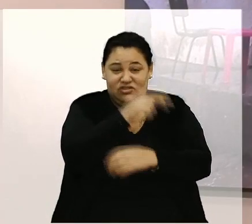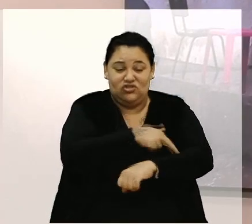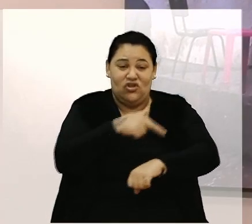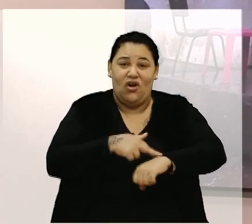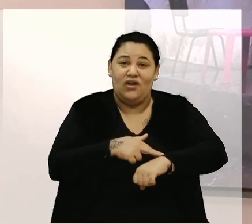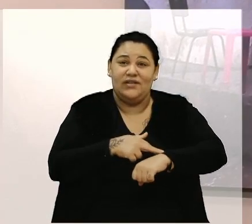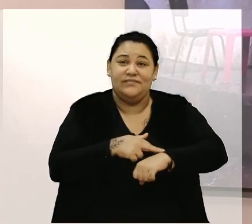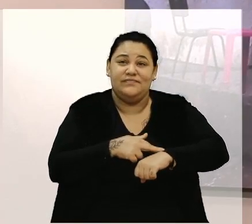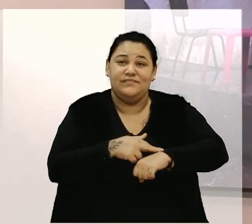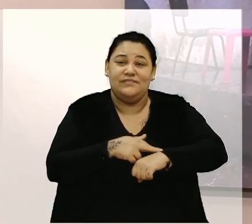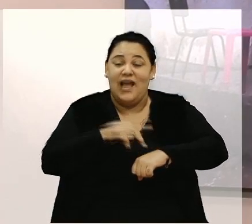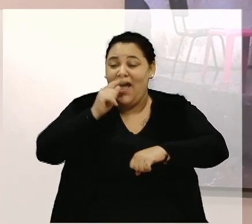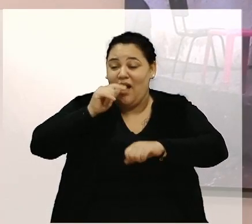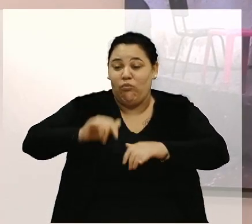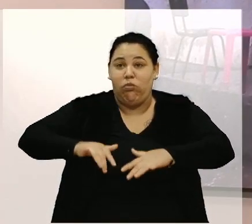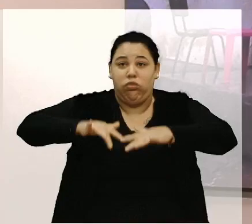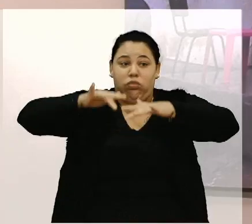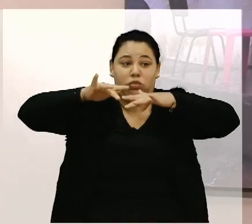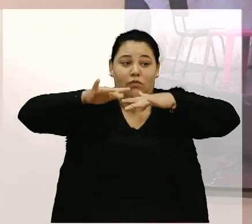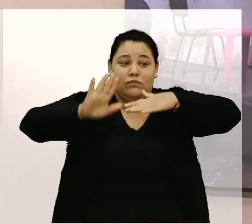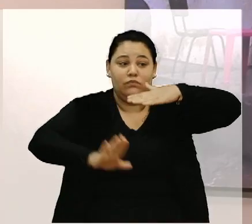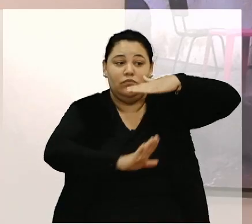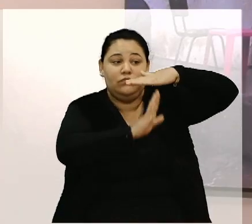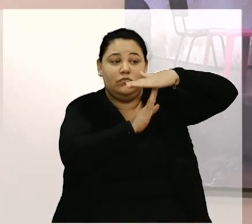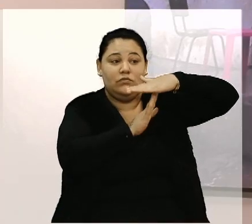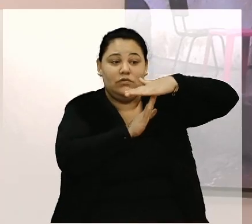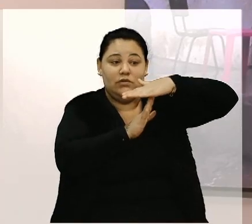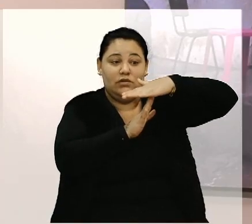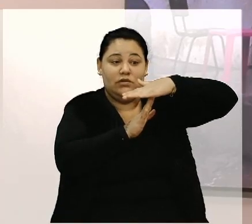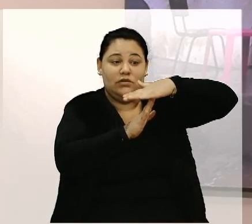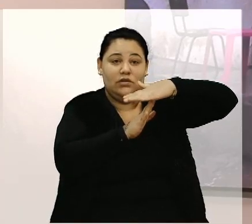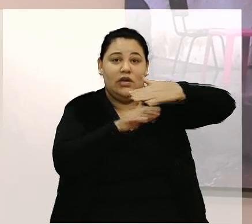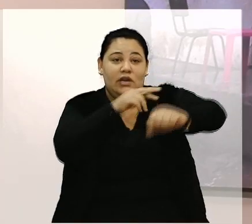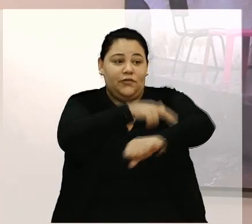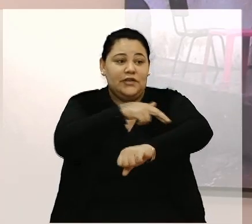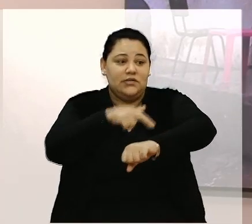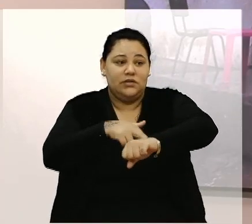água, a enchente, ela bateu até o teto. E o pessoal estava